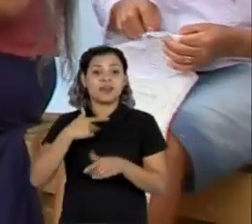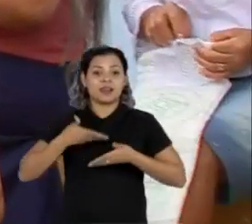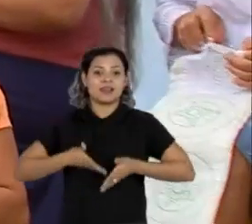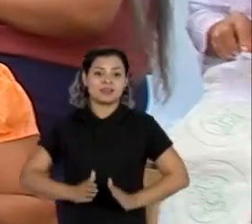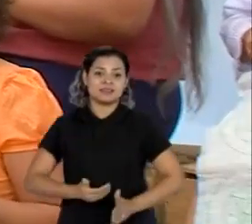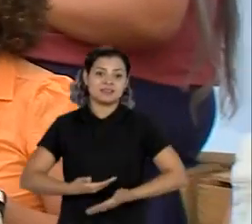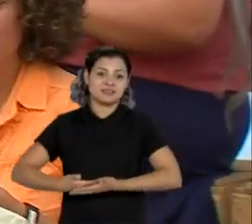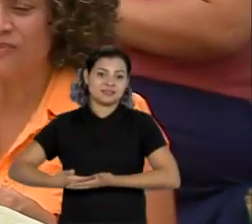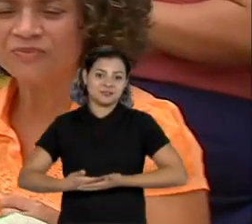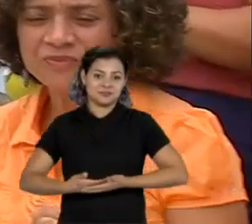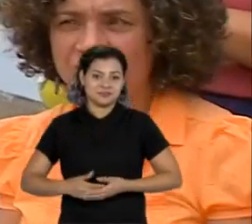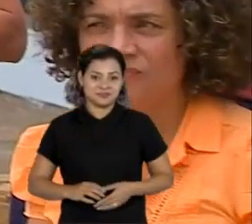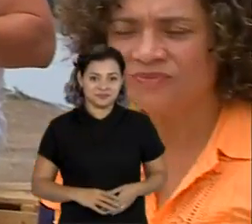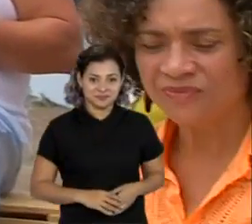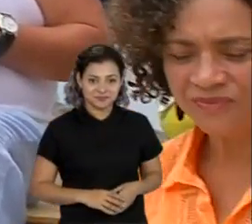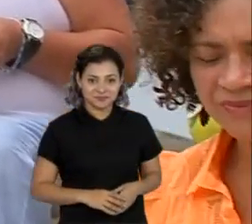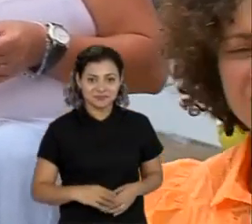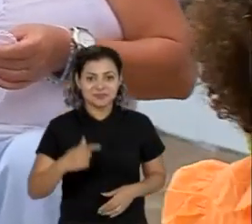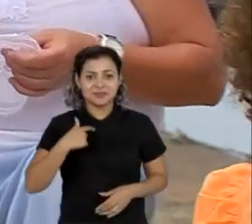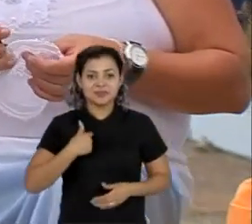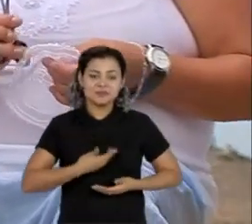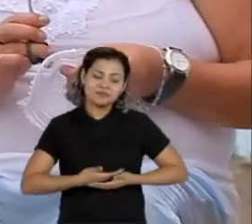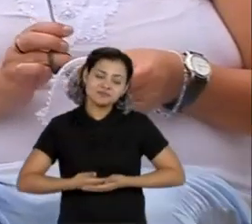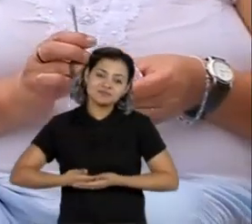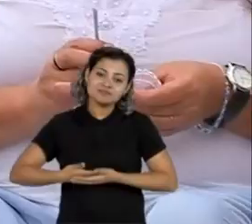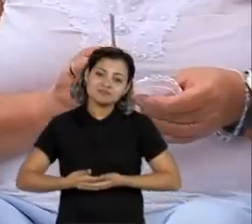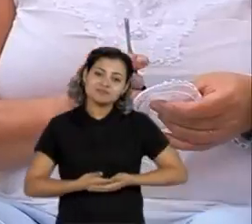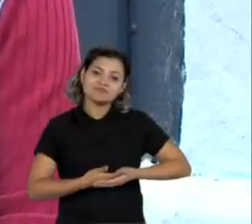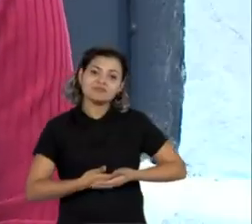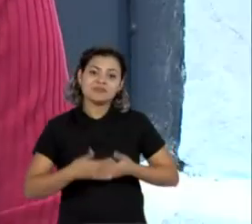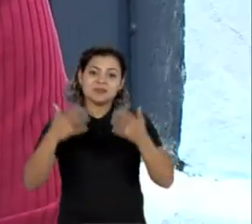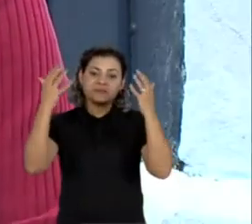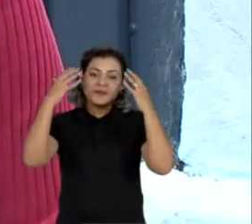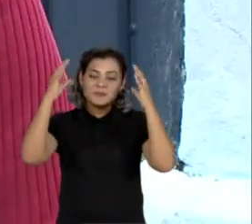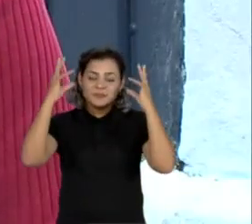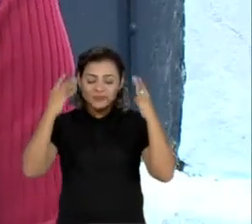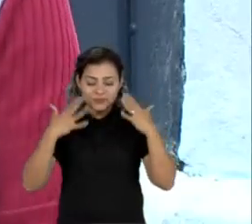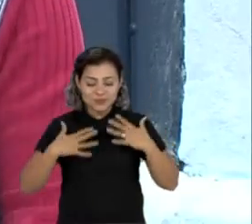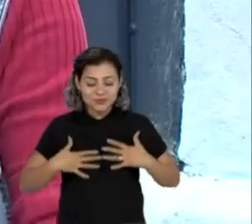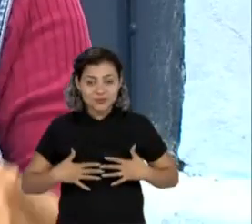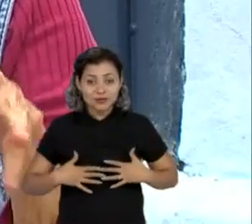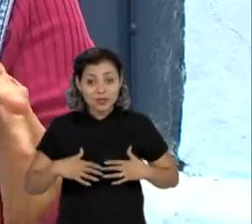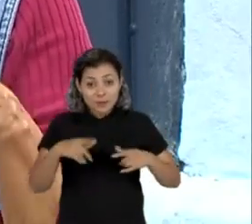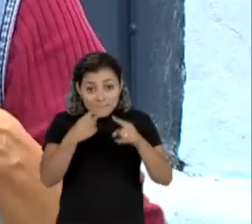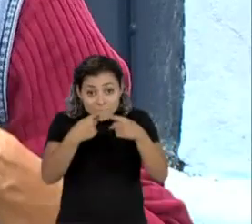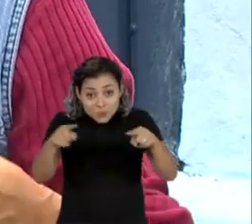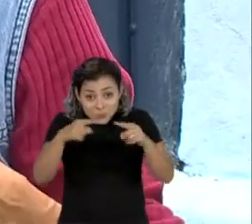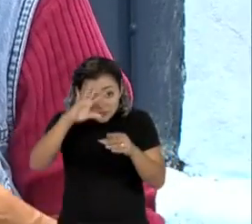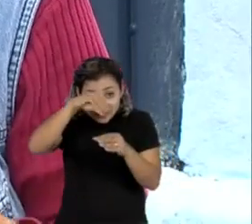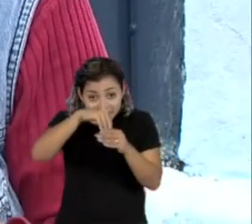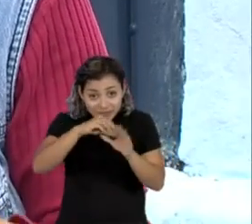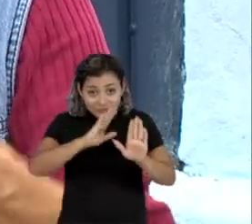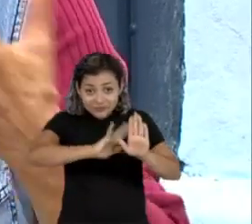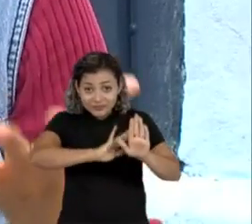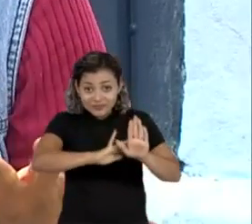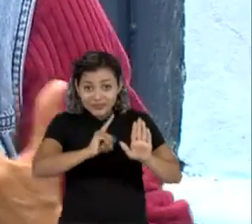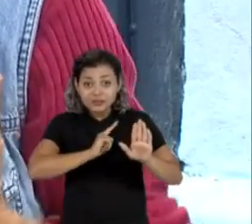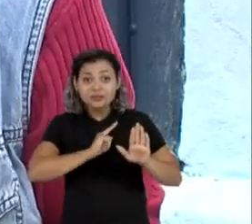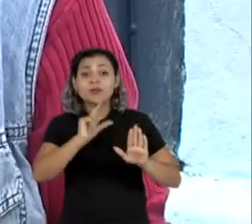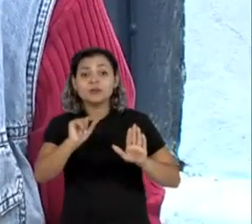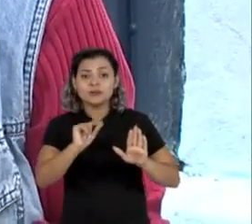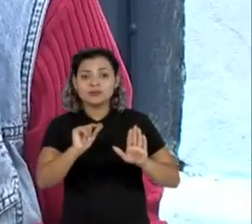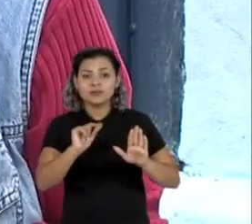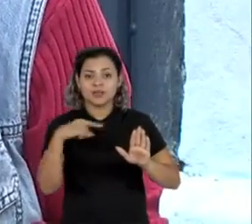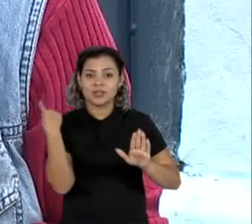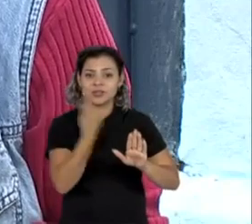Todo molhado, é encosto de meu bem, todo molhado. Por dentro dessa música tem algo muito profundo que diz